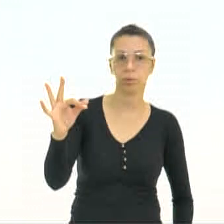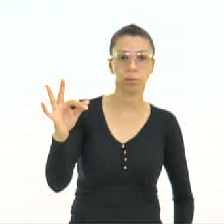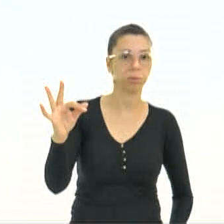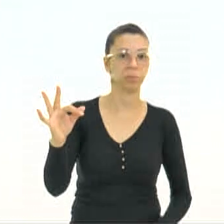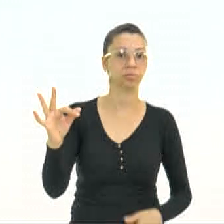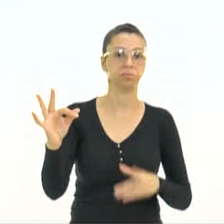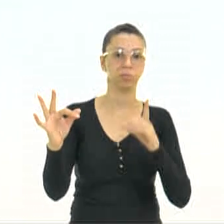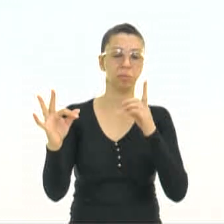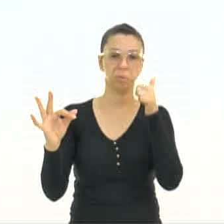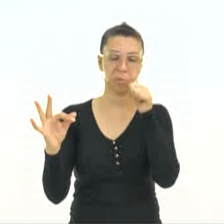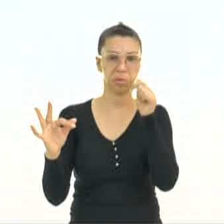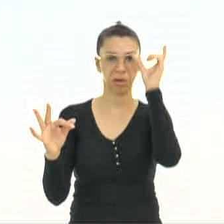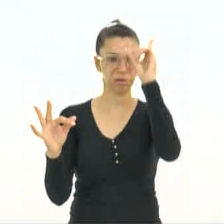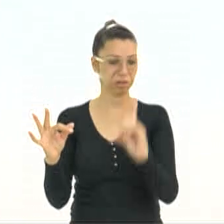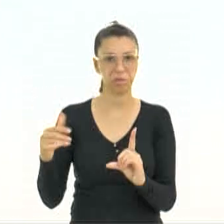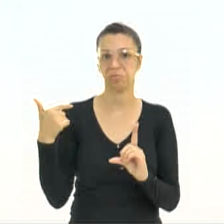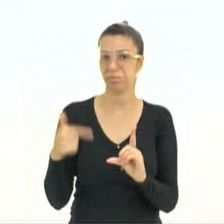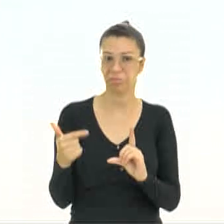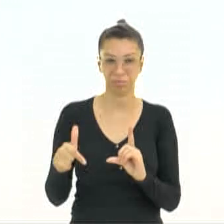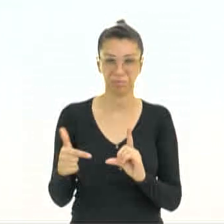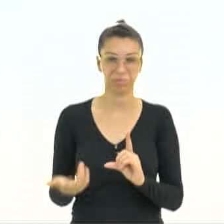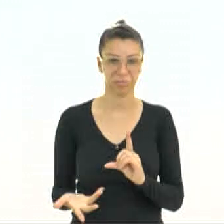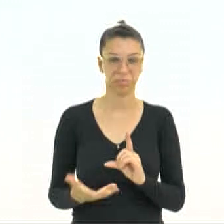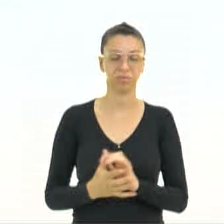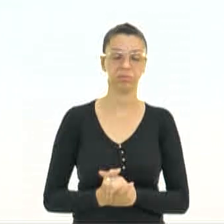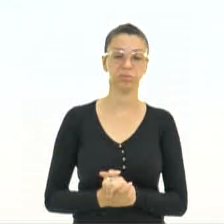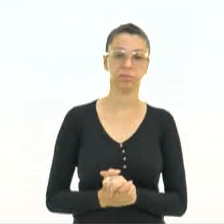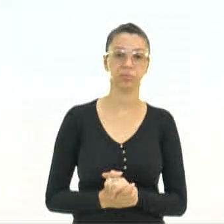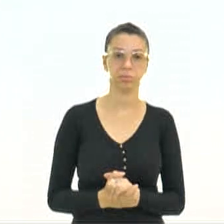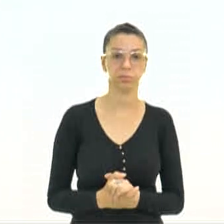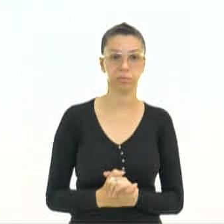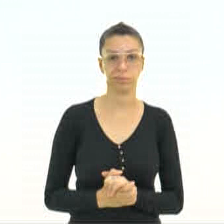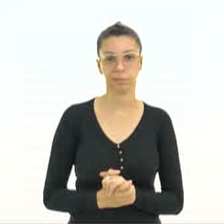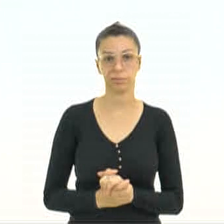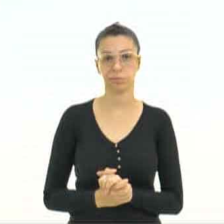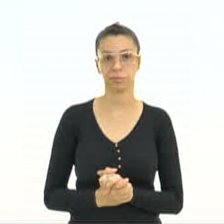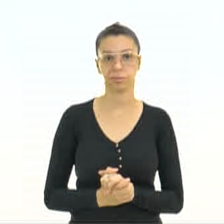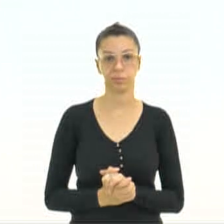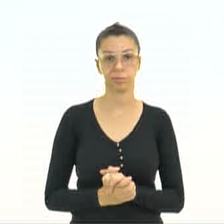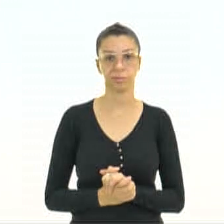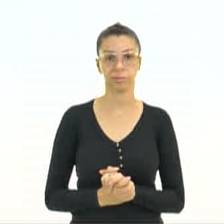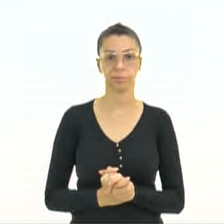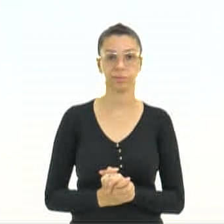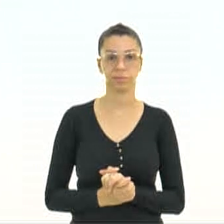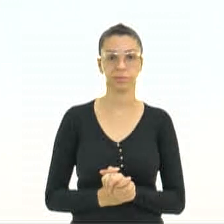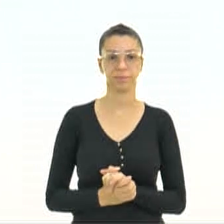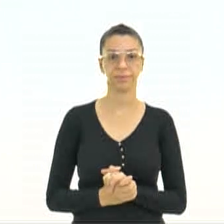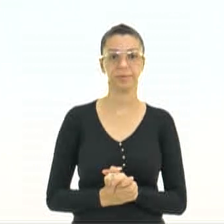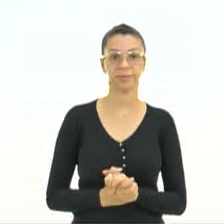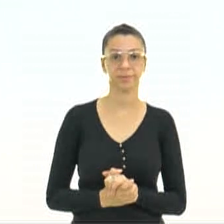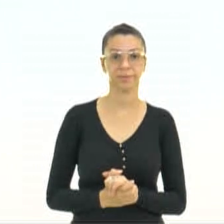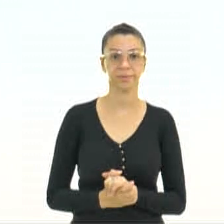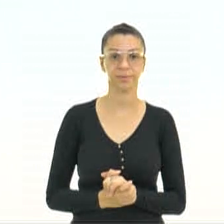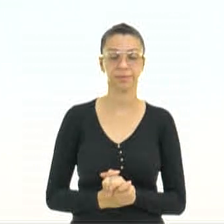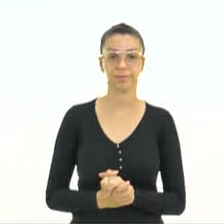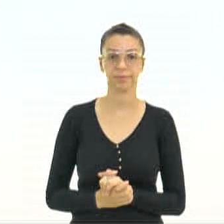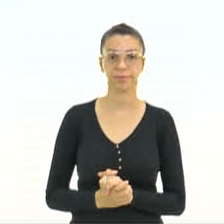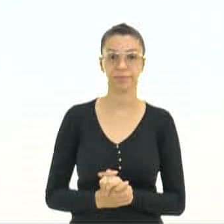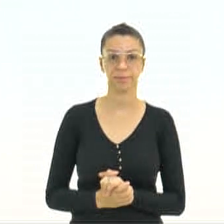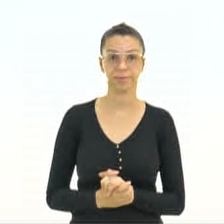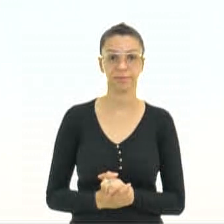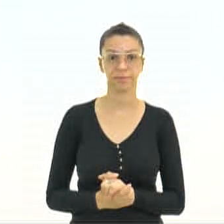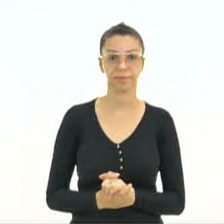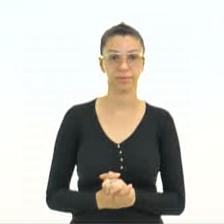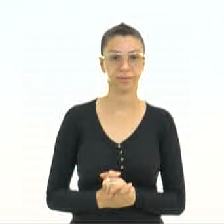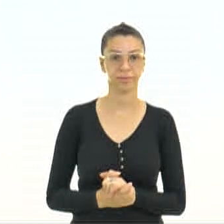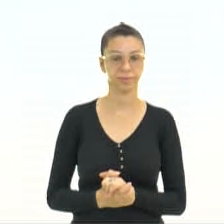disso. Therefore, I can only imagine the uproar among readers of the Victorian era when they